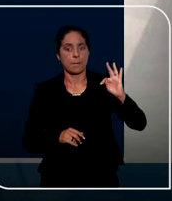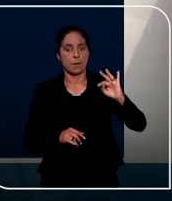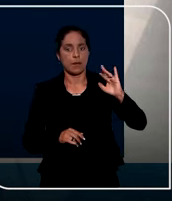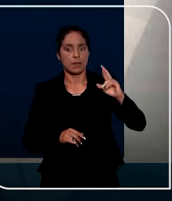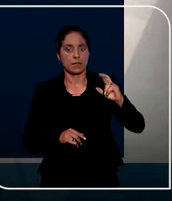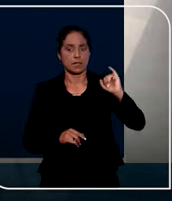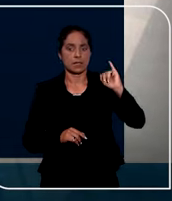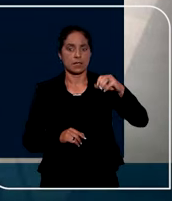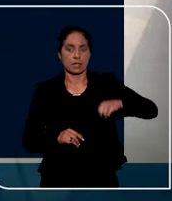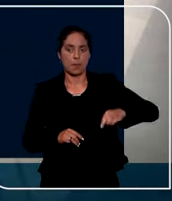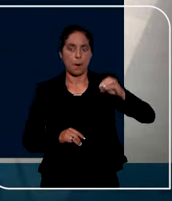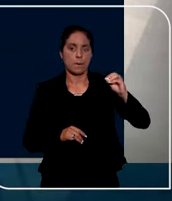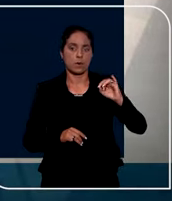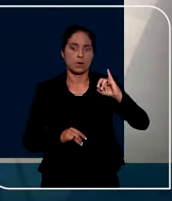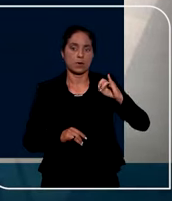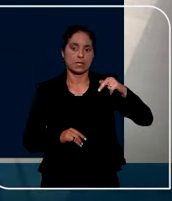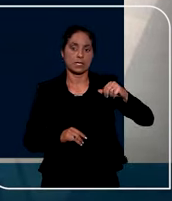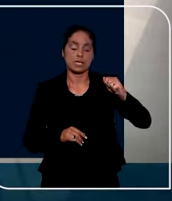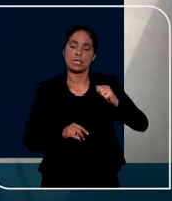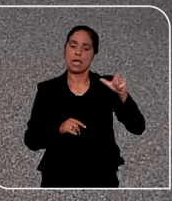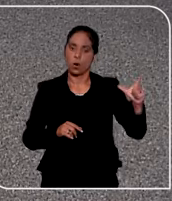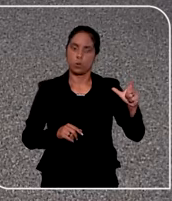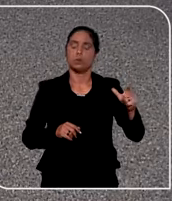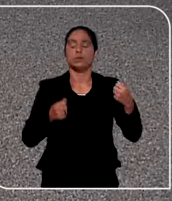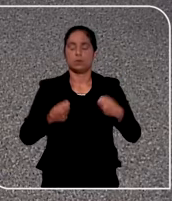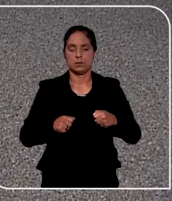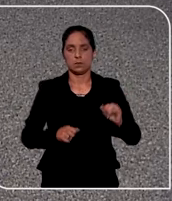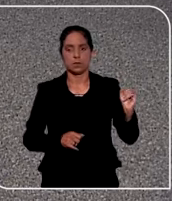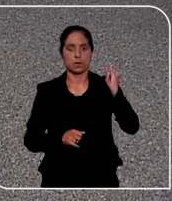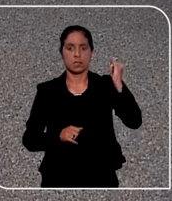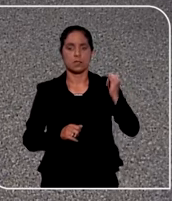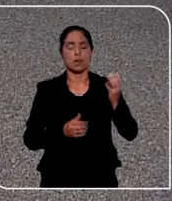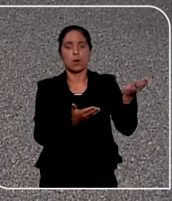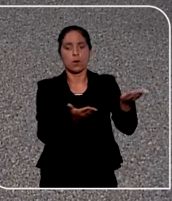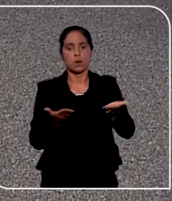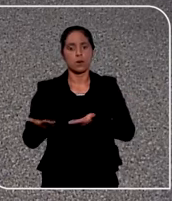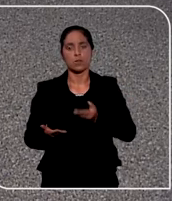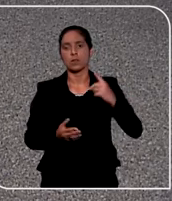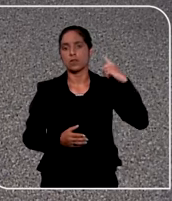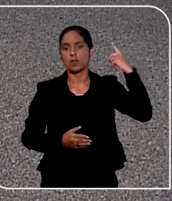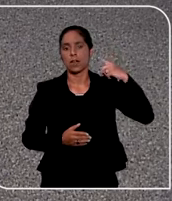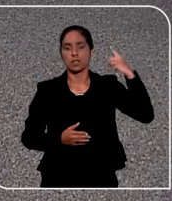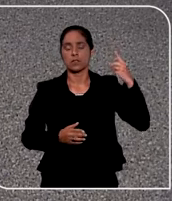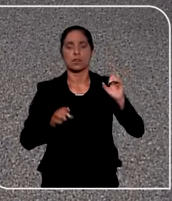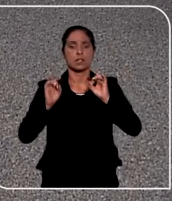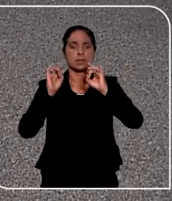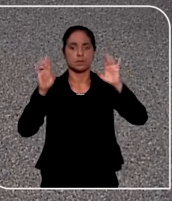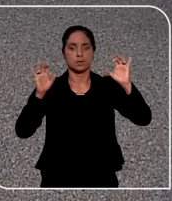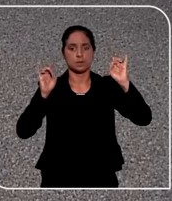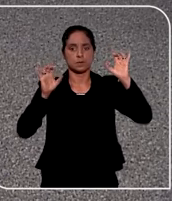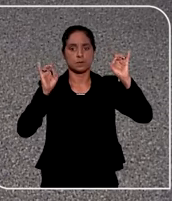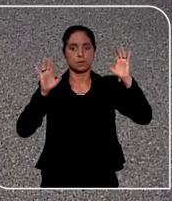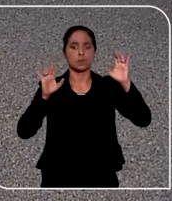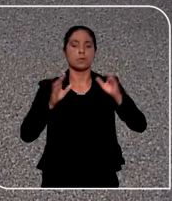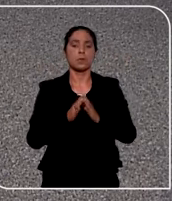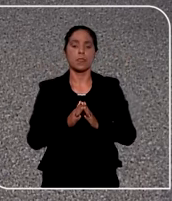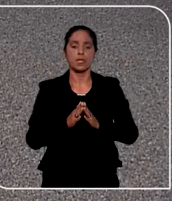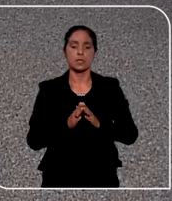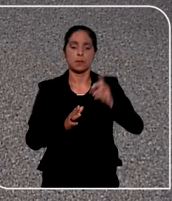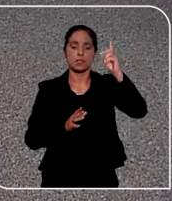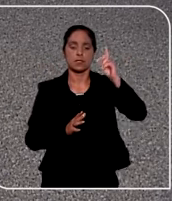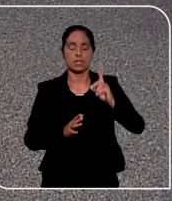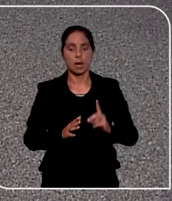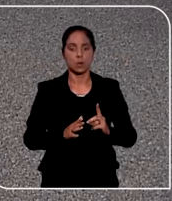passível de sucessão processual pelos herdeiros e nós convidamos o advogado especialista em Direito Civil